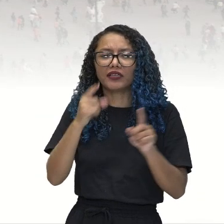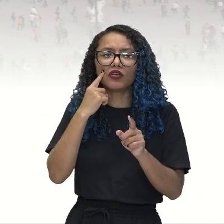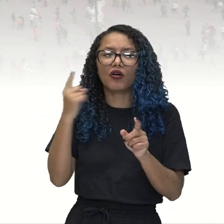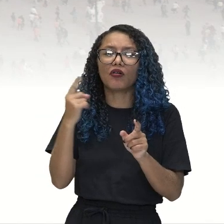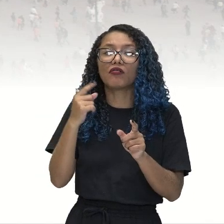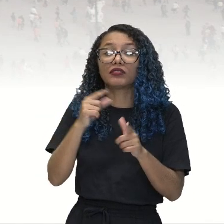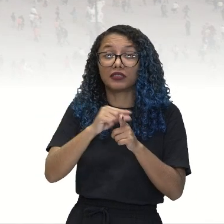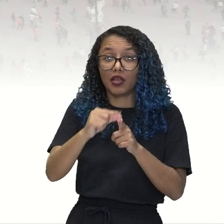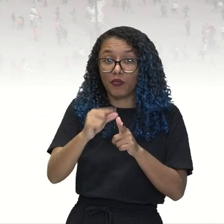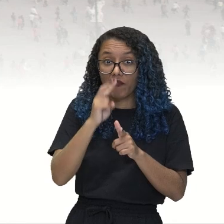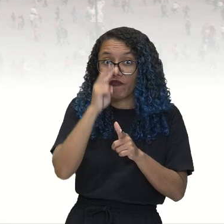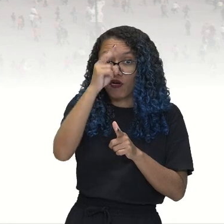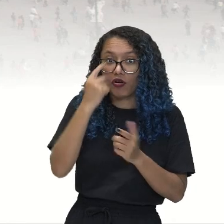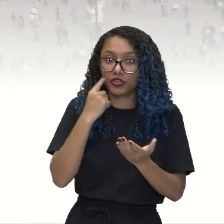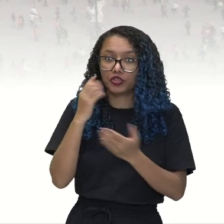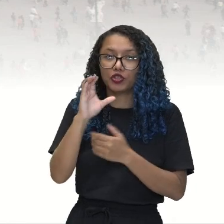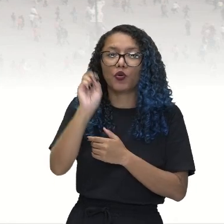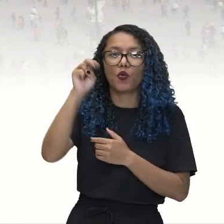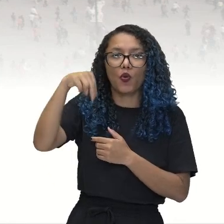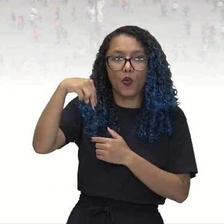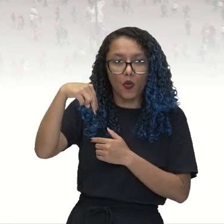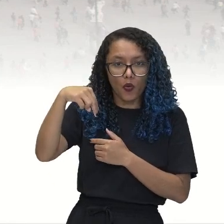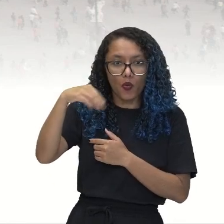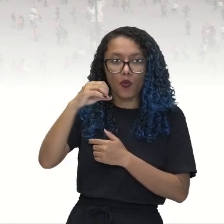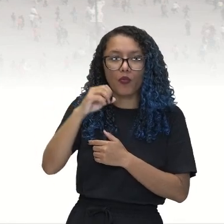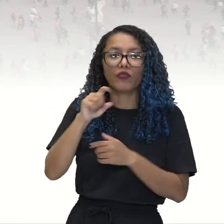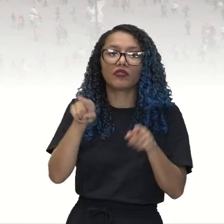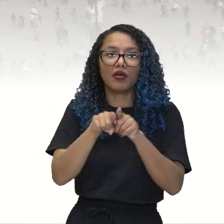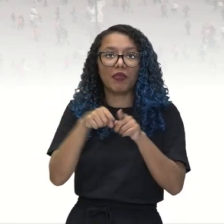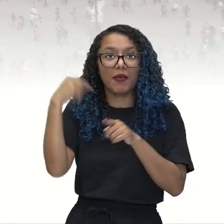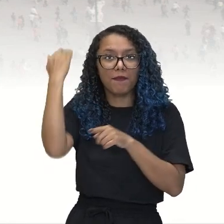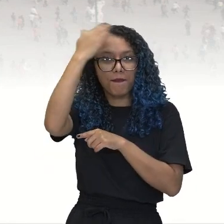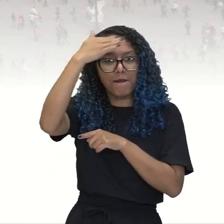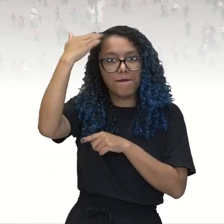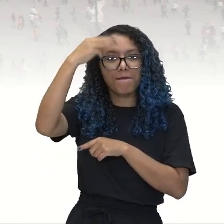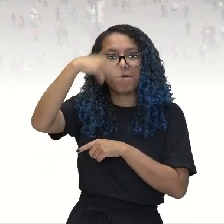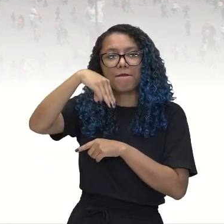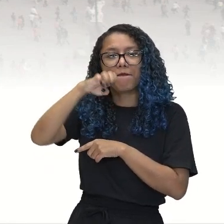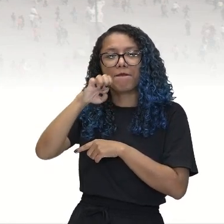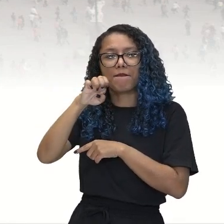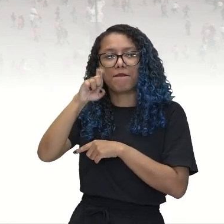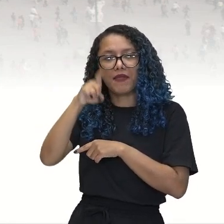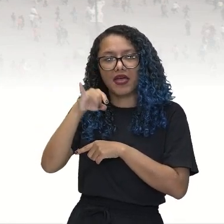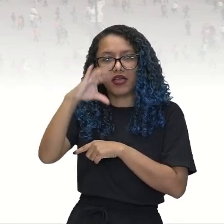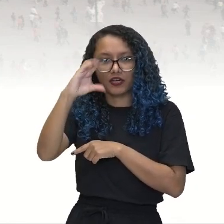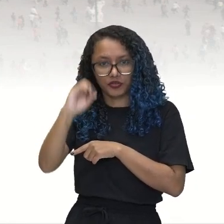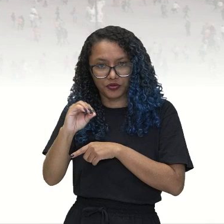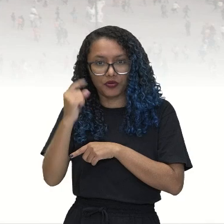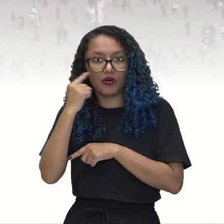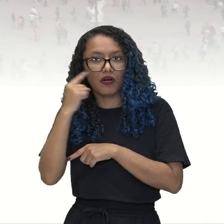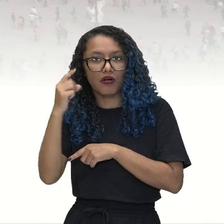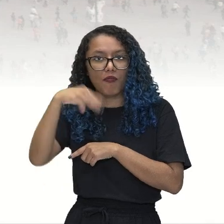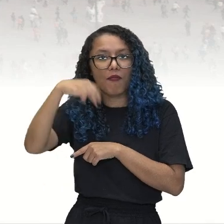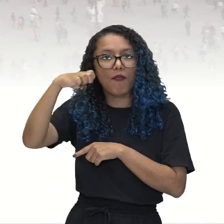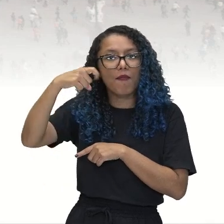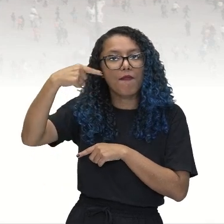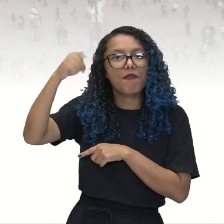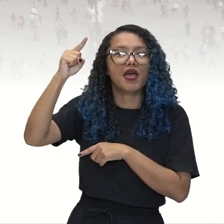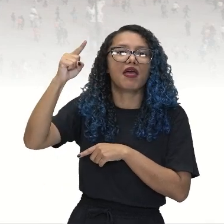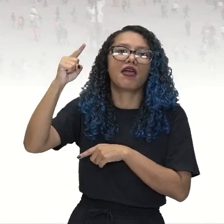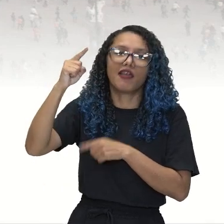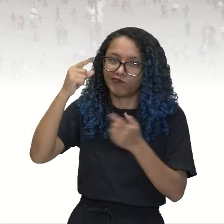aí depois nós temos a palavra México né no espanhol Merco e olha o acento quando aparece lá essa é a